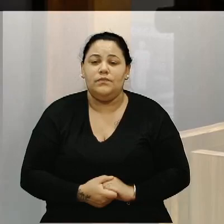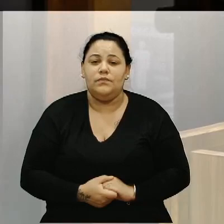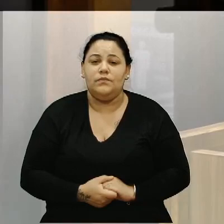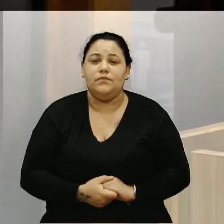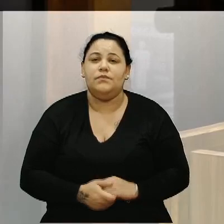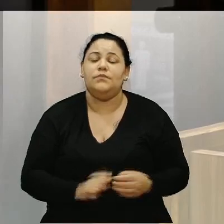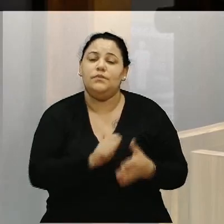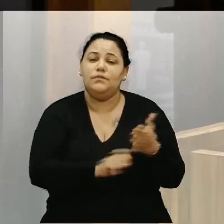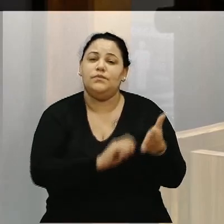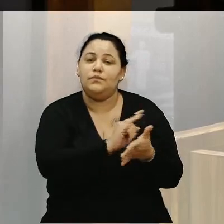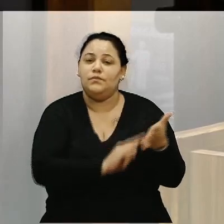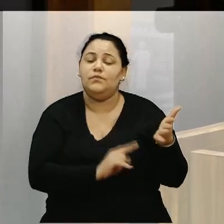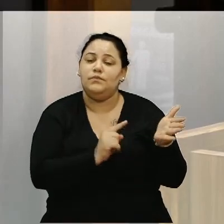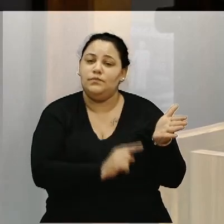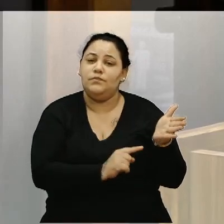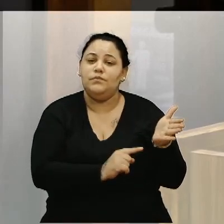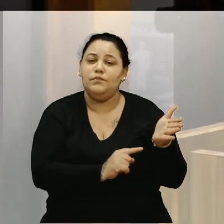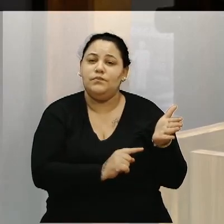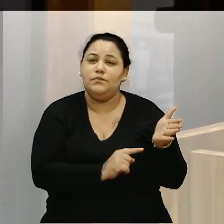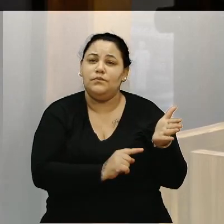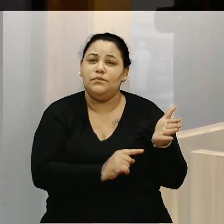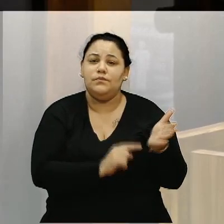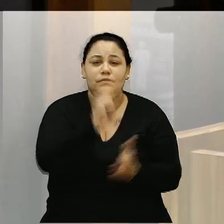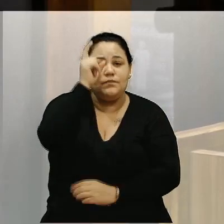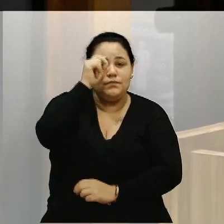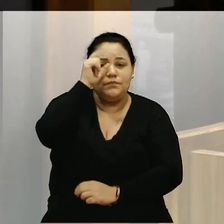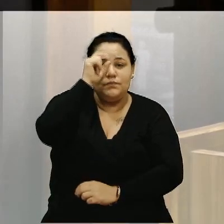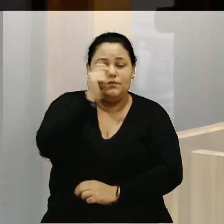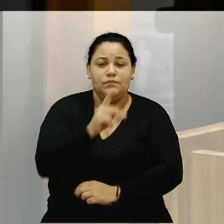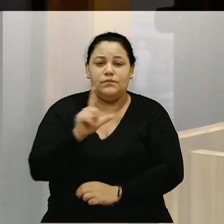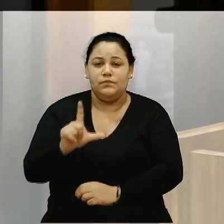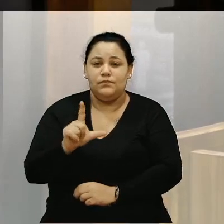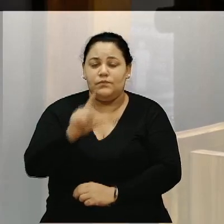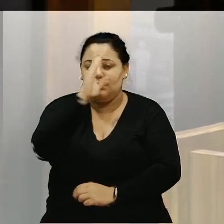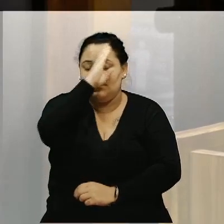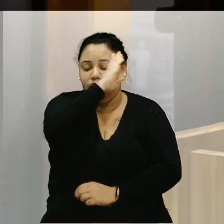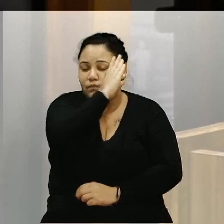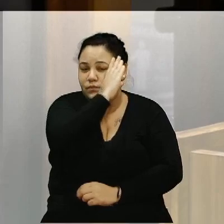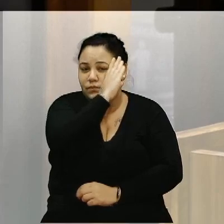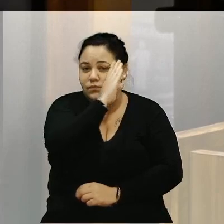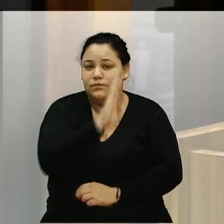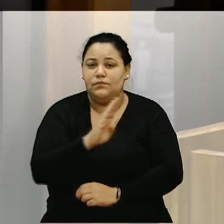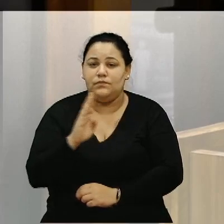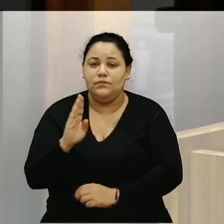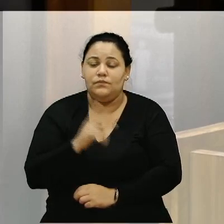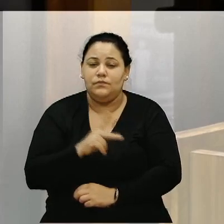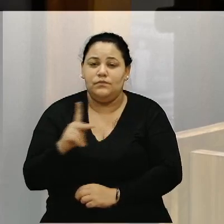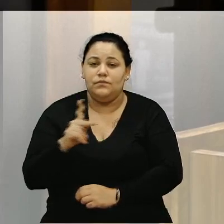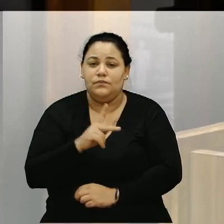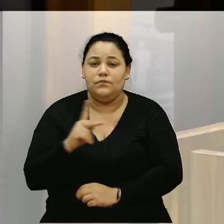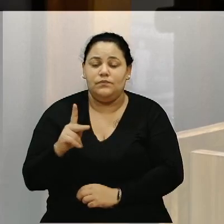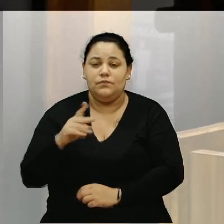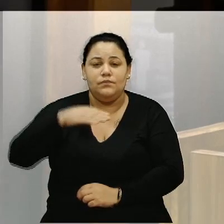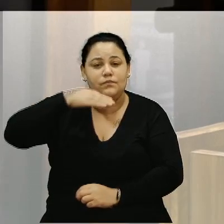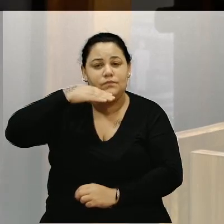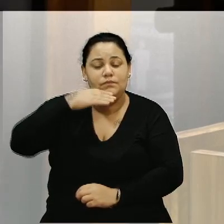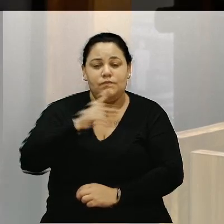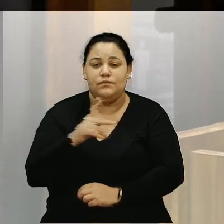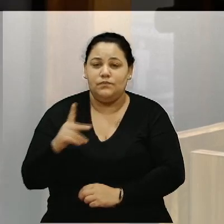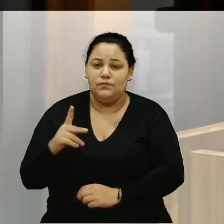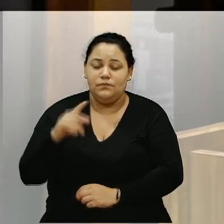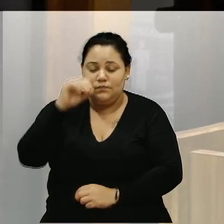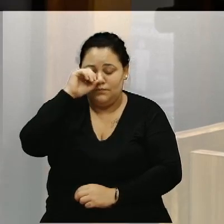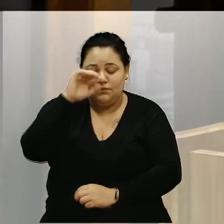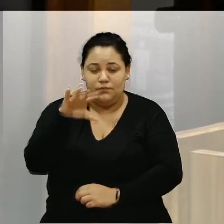Assino esse documento. Maurício Fernandes Calco, vereador do PL, Adriano Bressan, vereador do PP, Alexandre Prestes Bortoluzzi, vereador do PP, Elisandro